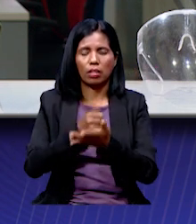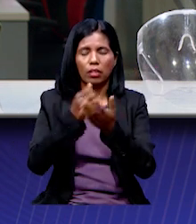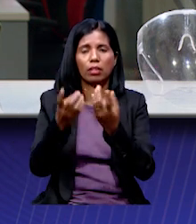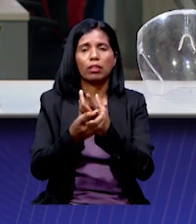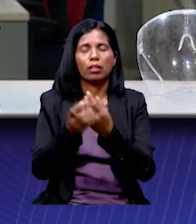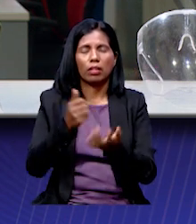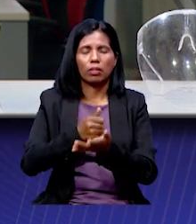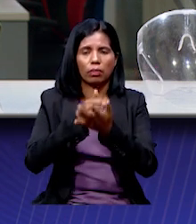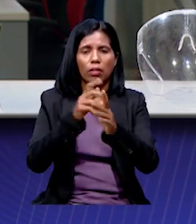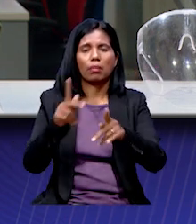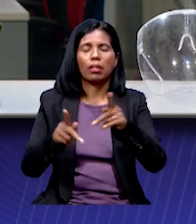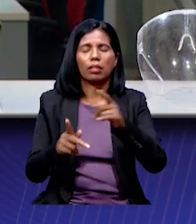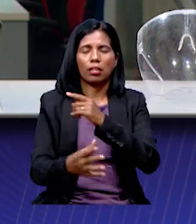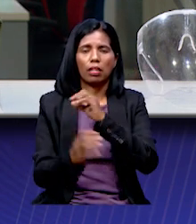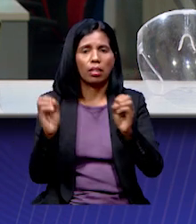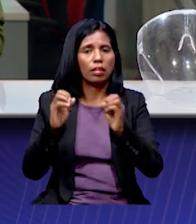desemprego e Timor-Leste.